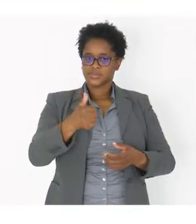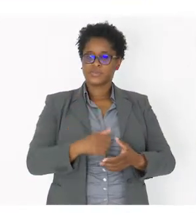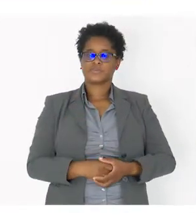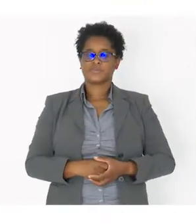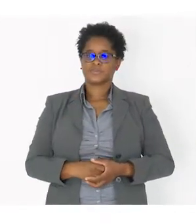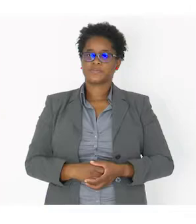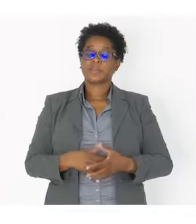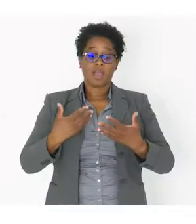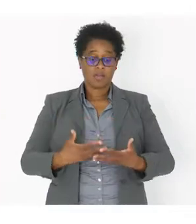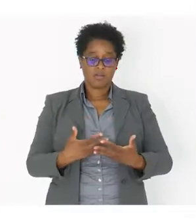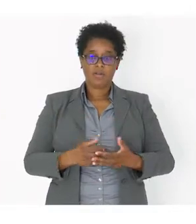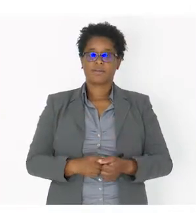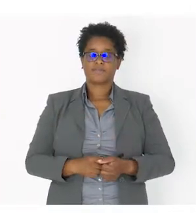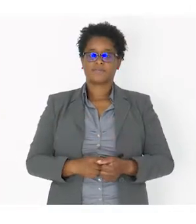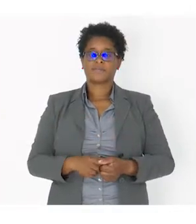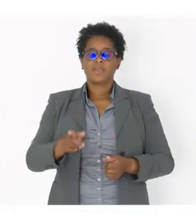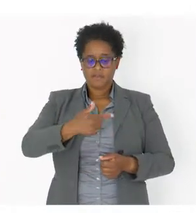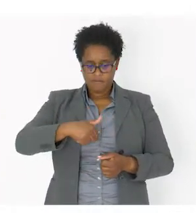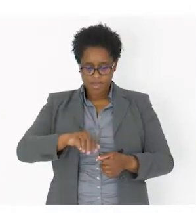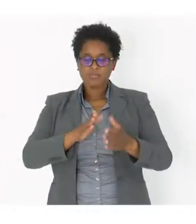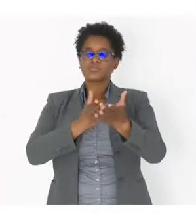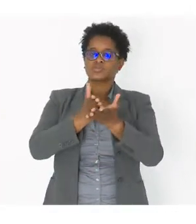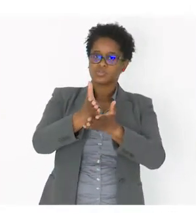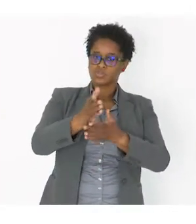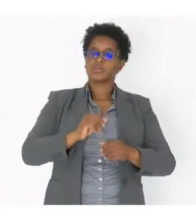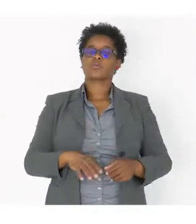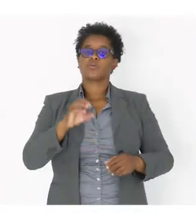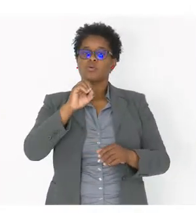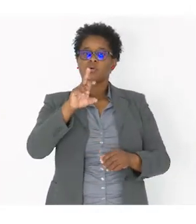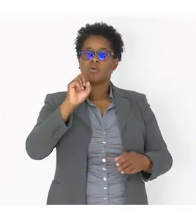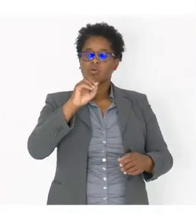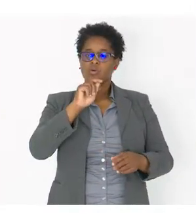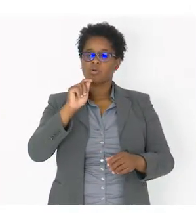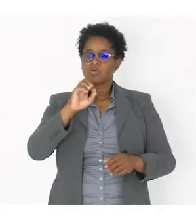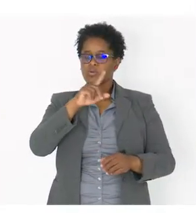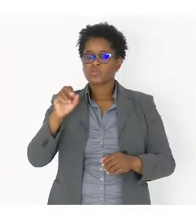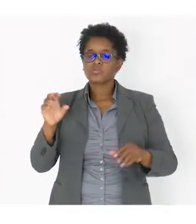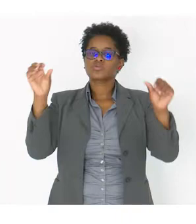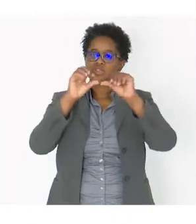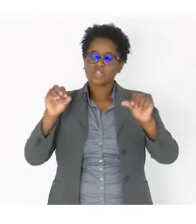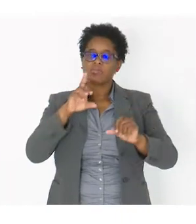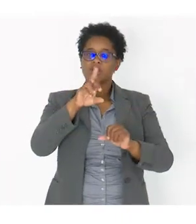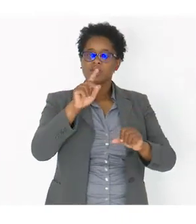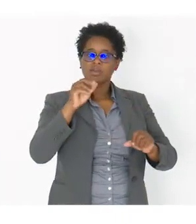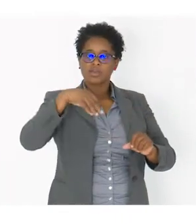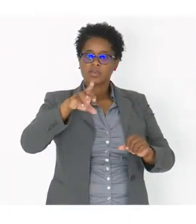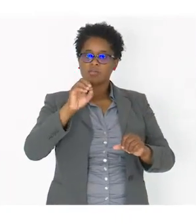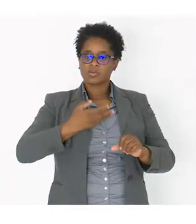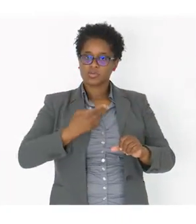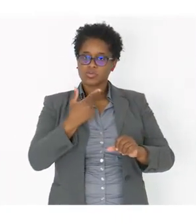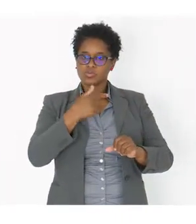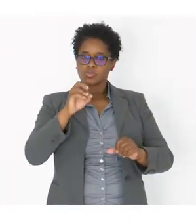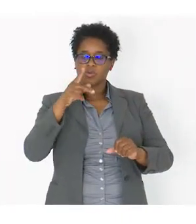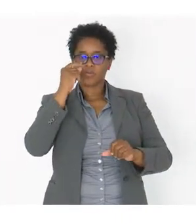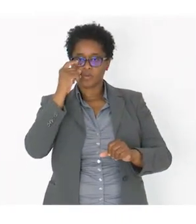mesmo. Agora, vamos prosseguir com órgãos do sistema reprodutor